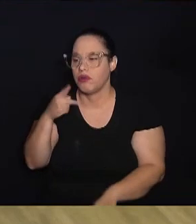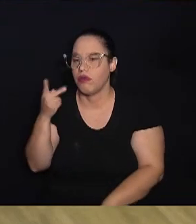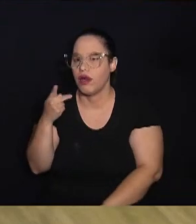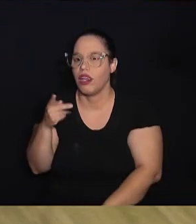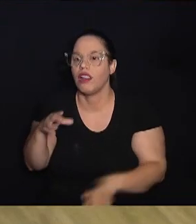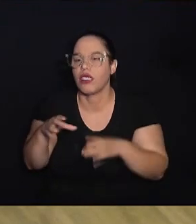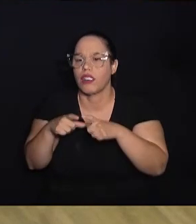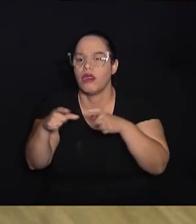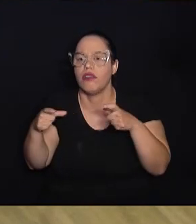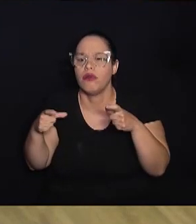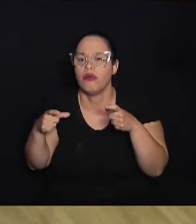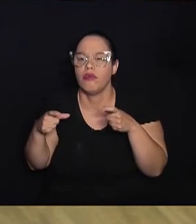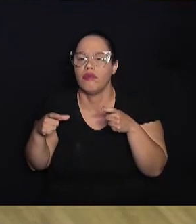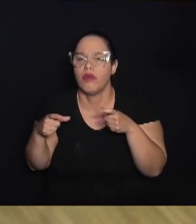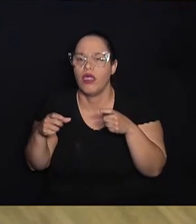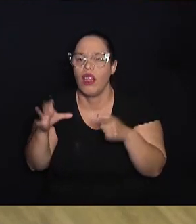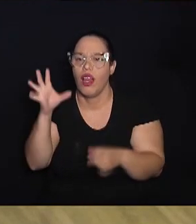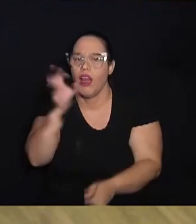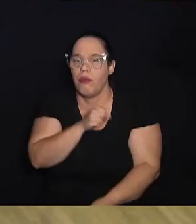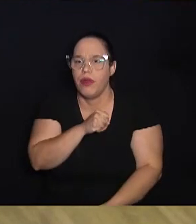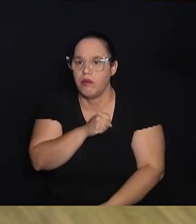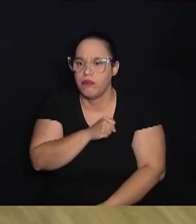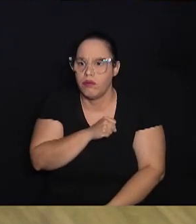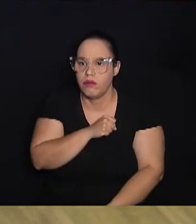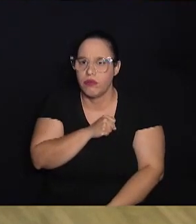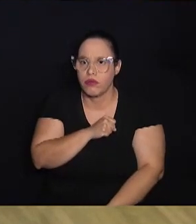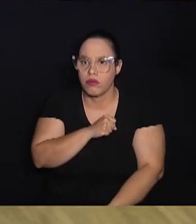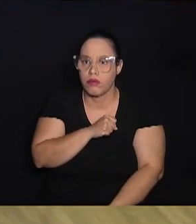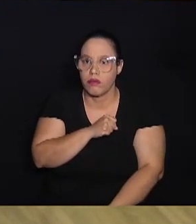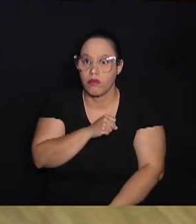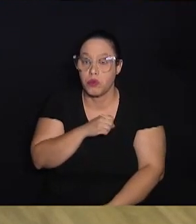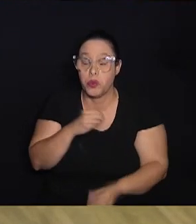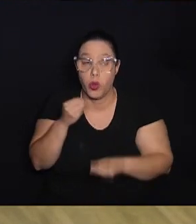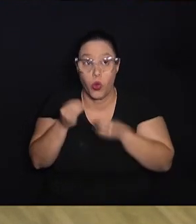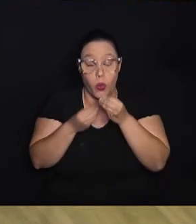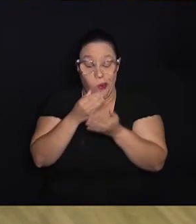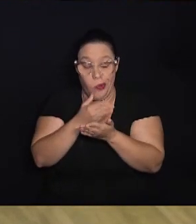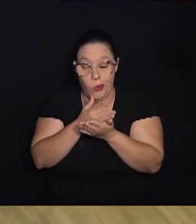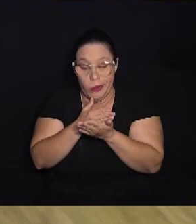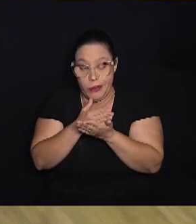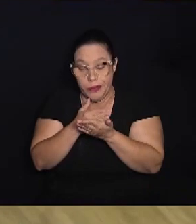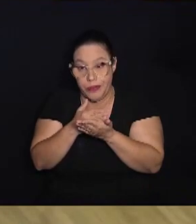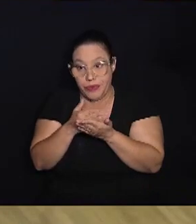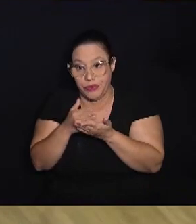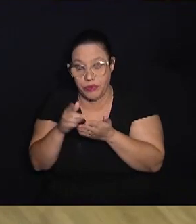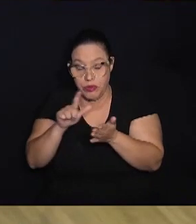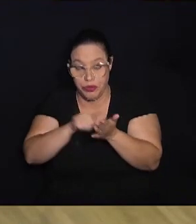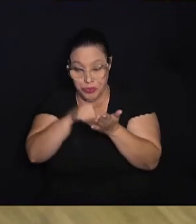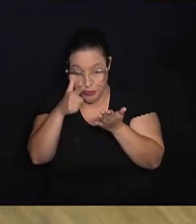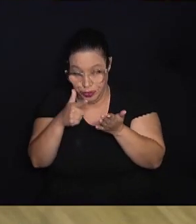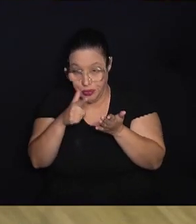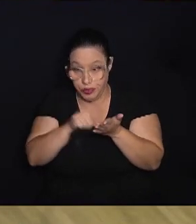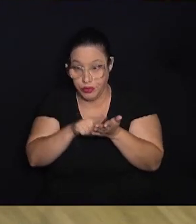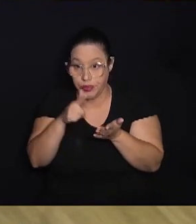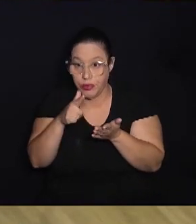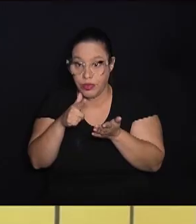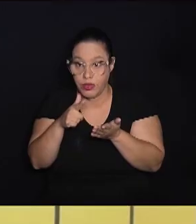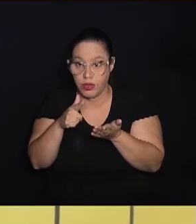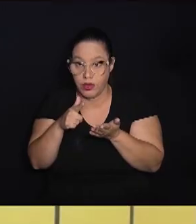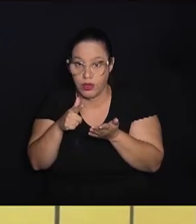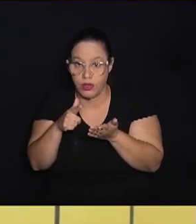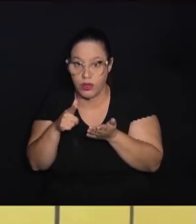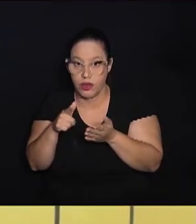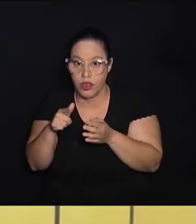eh talvez rapidamente Assim como tudo começa a espalhar no jornal eh eu acho que a gente citaria